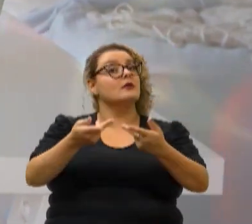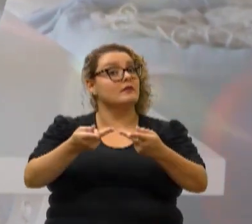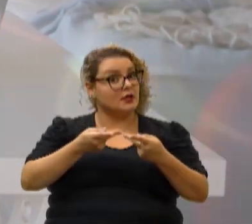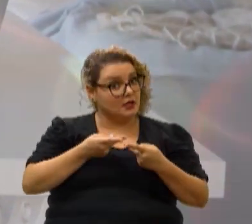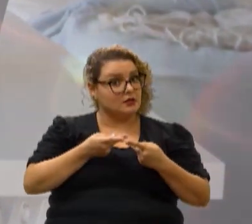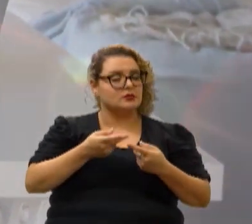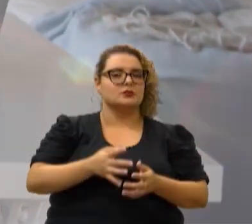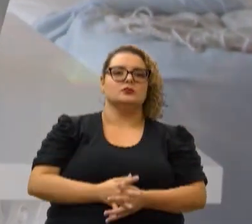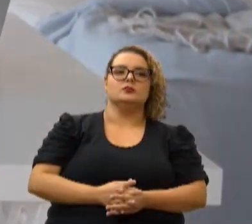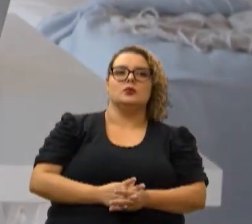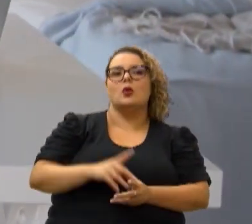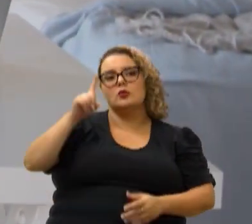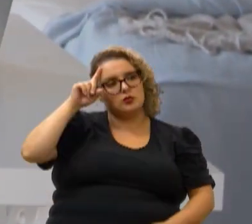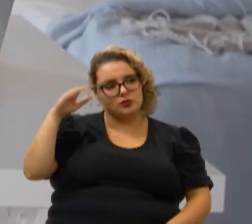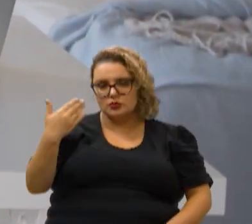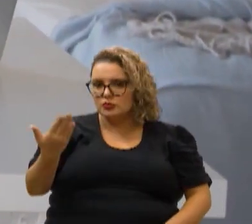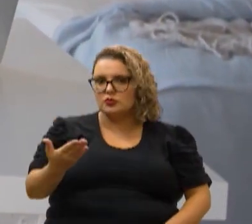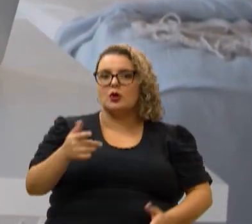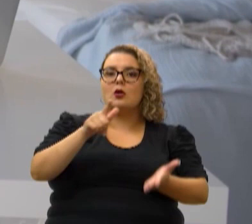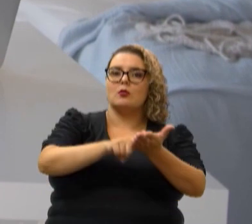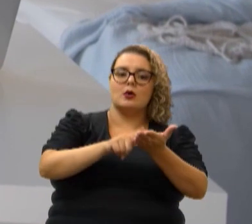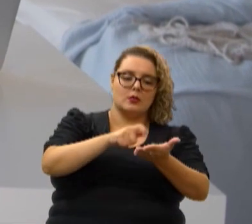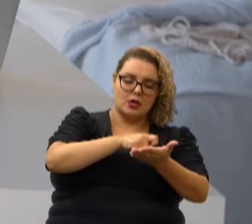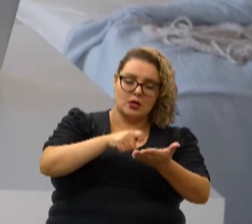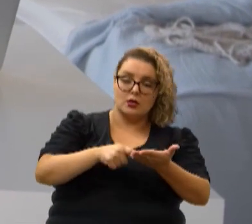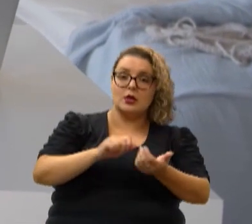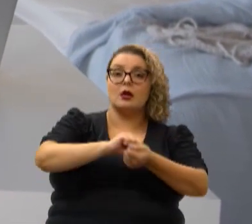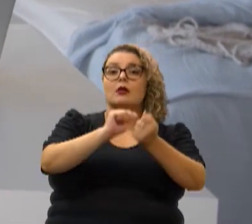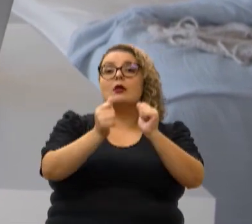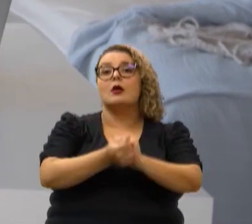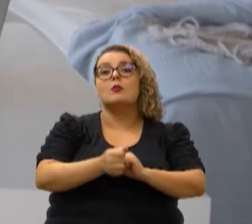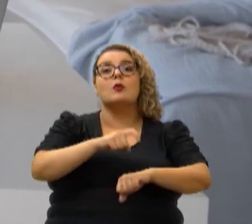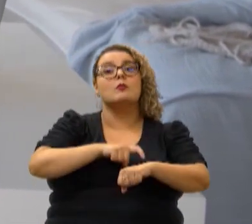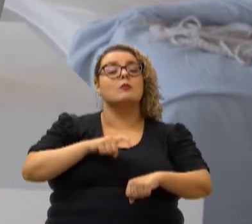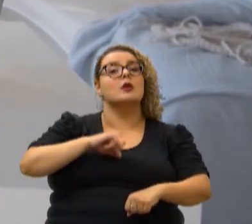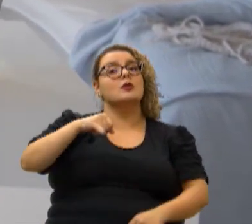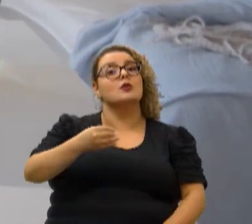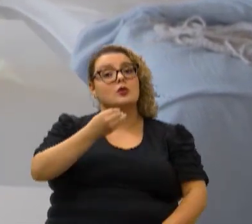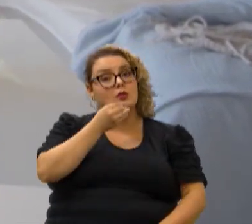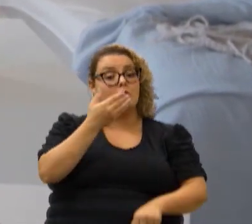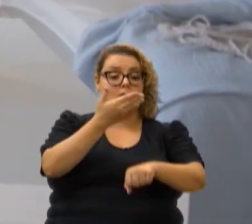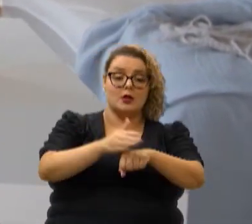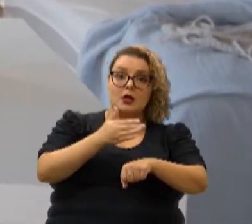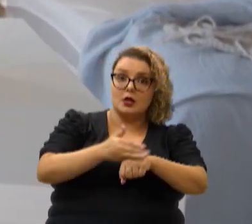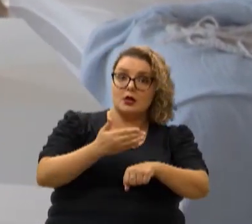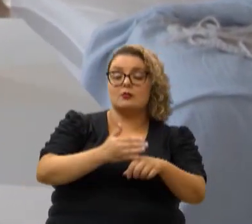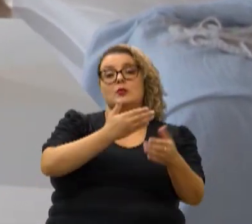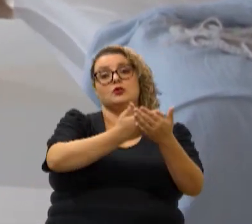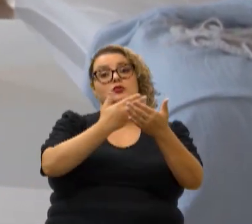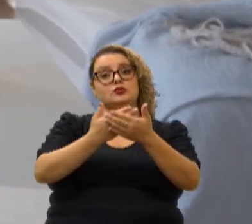tá? Pega a sua rotina, coloca no papel, encaixe momentos oportunos para que você treine e estude